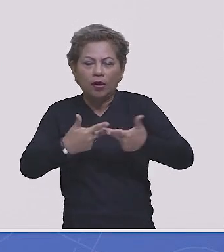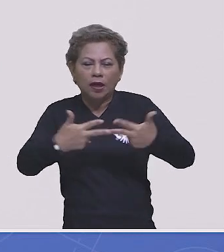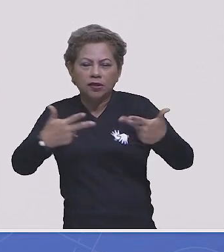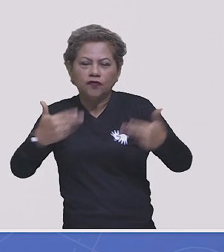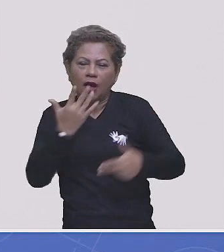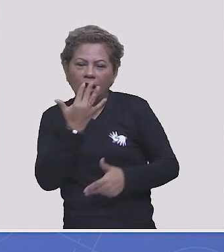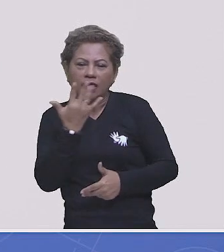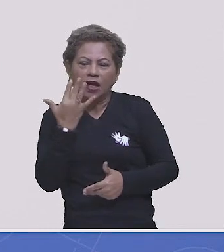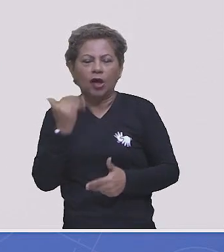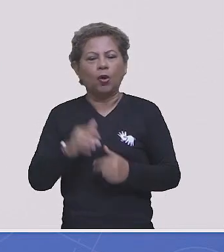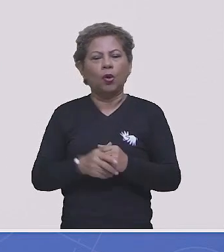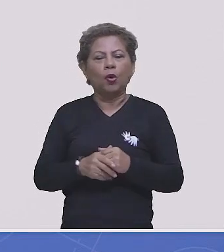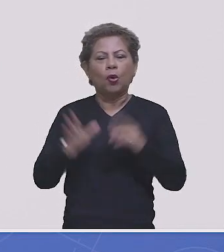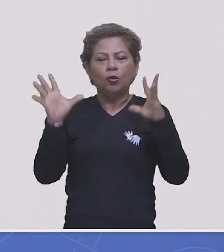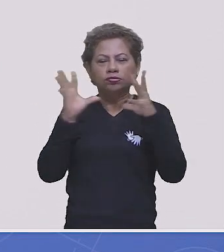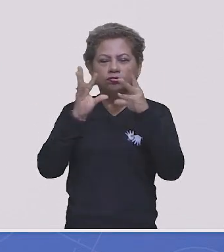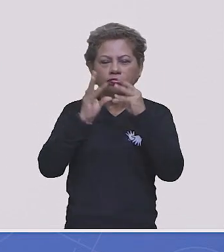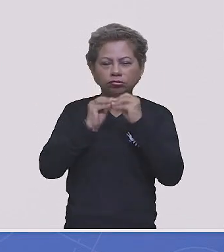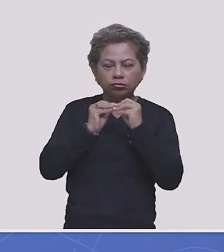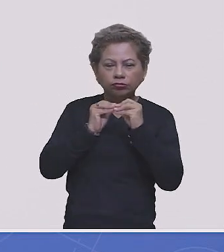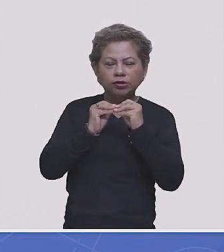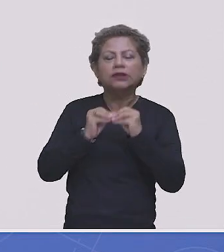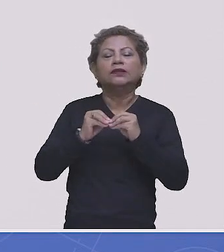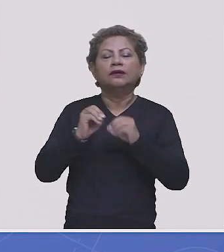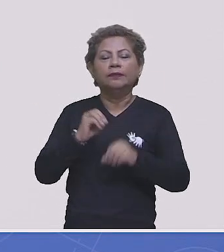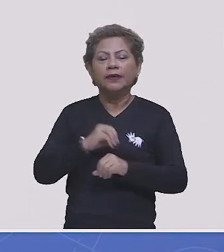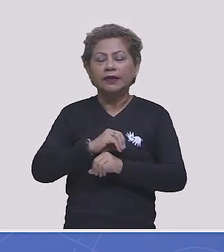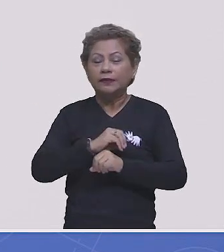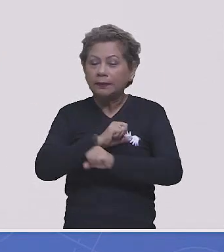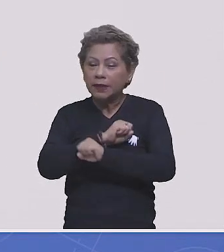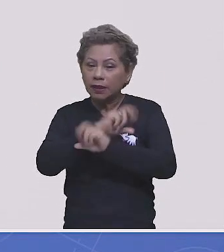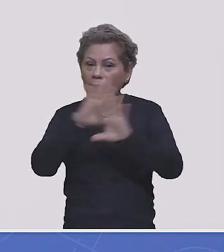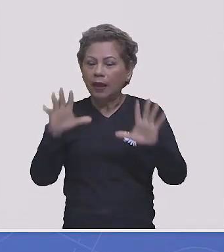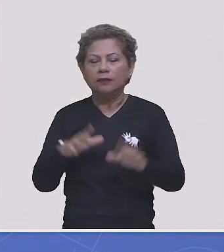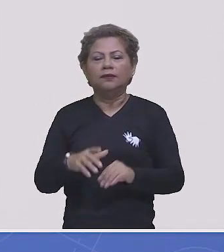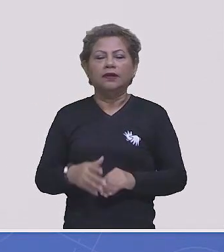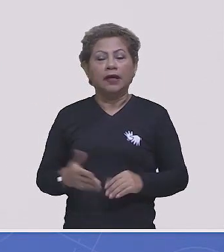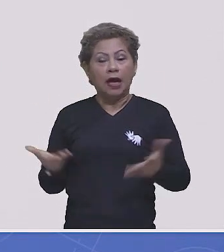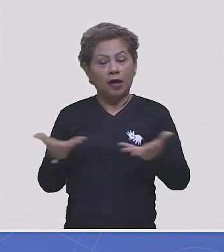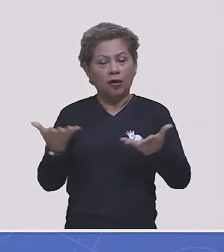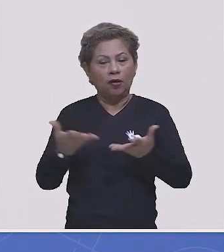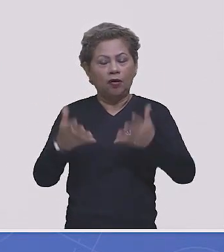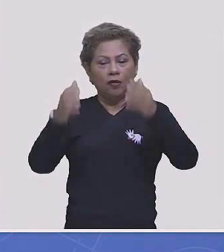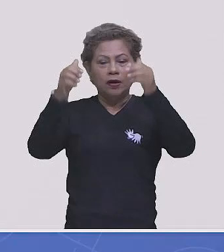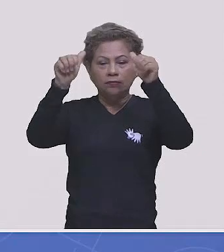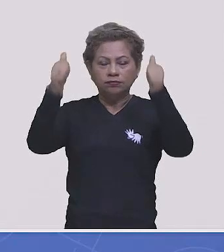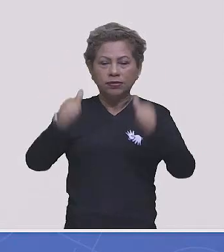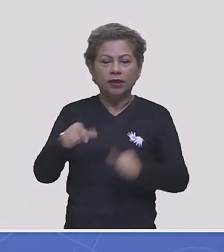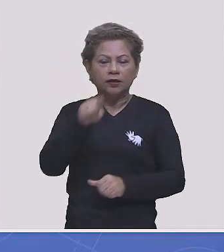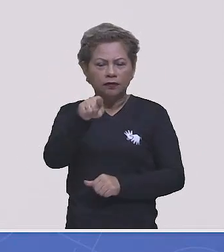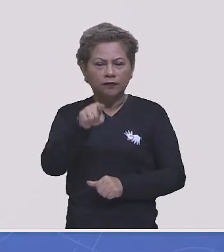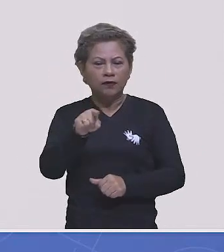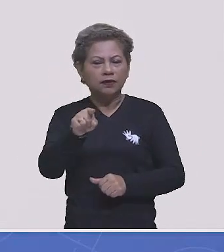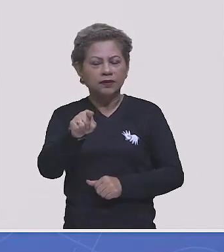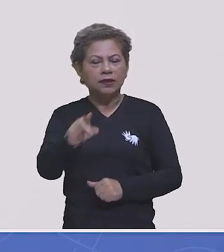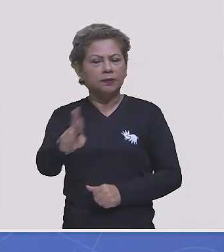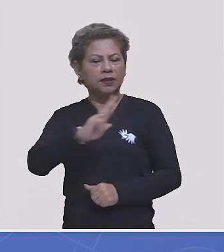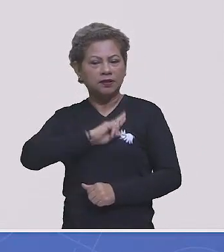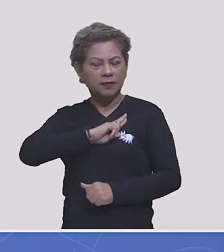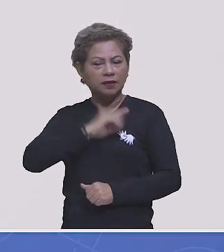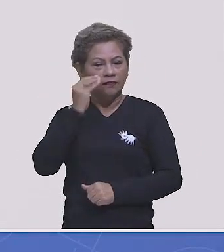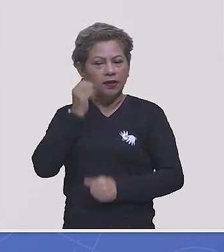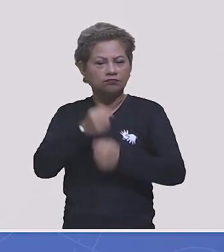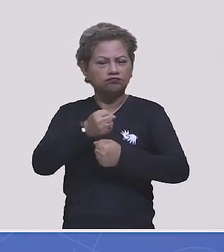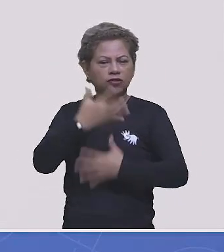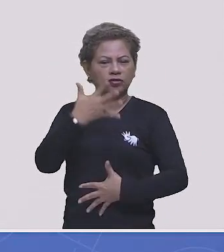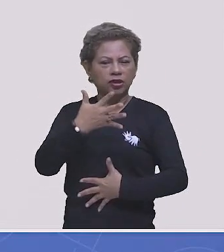utilizados. Então, essa foi a nossa primeira questão do exercitando de arte e agora eu quero ver o que vocês responderam. Coloca aí no chat